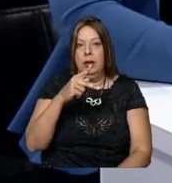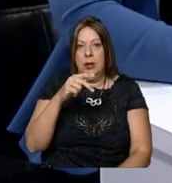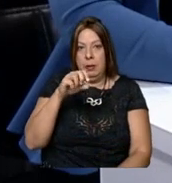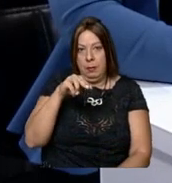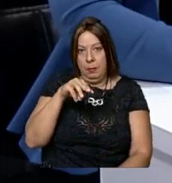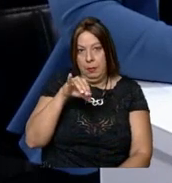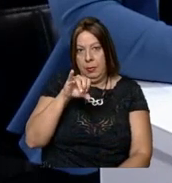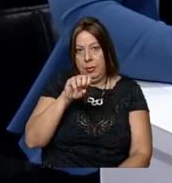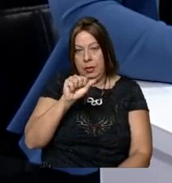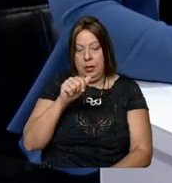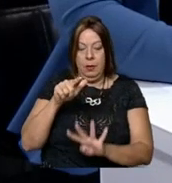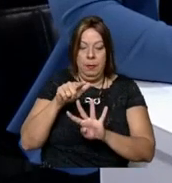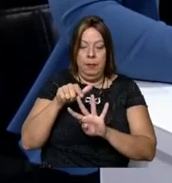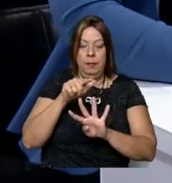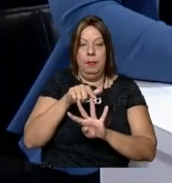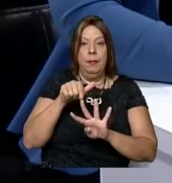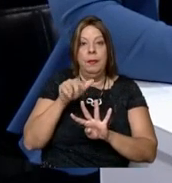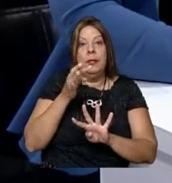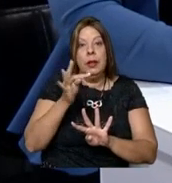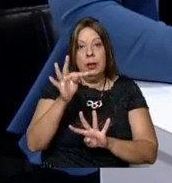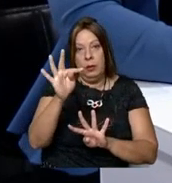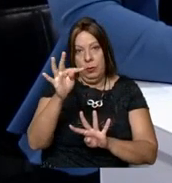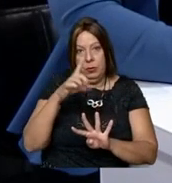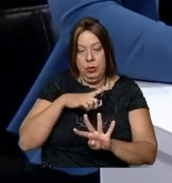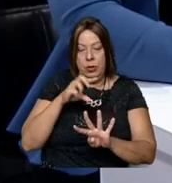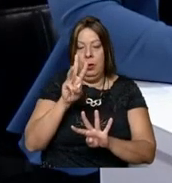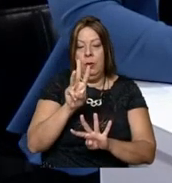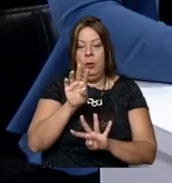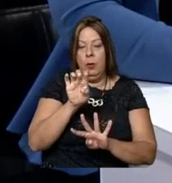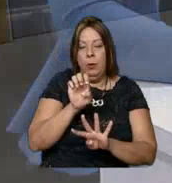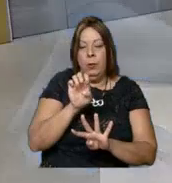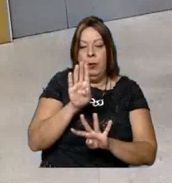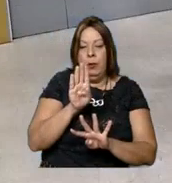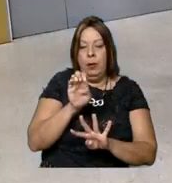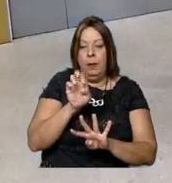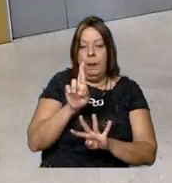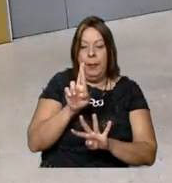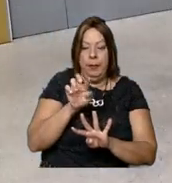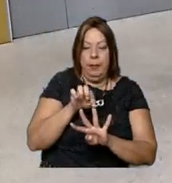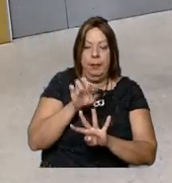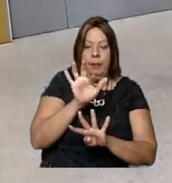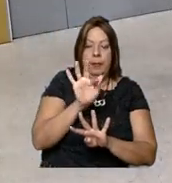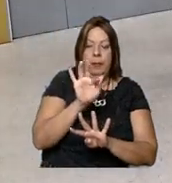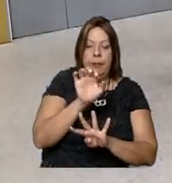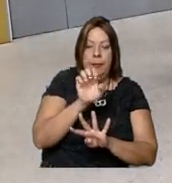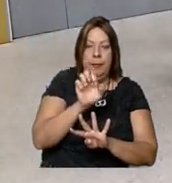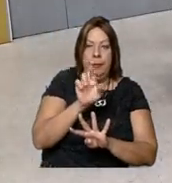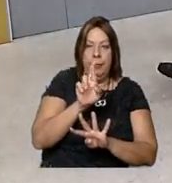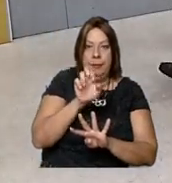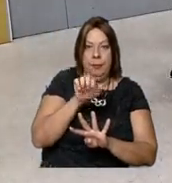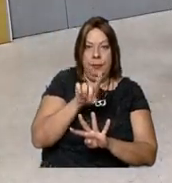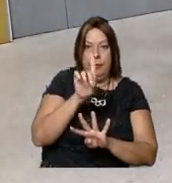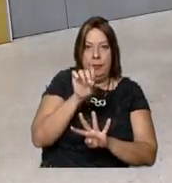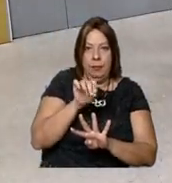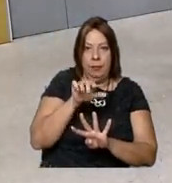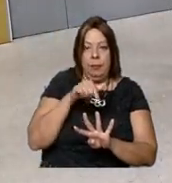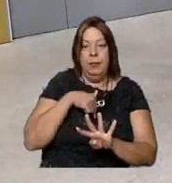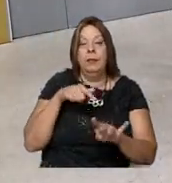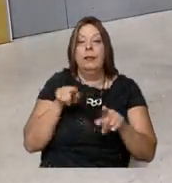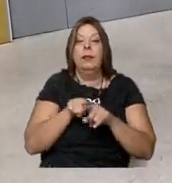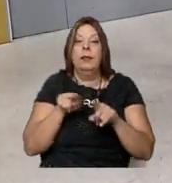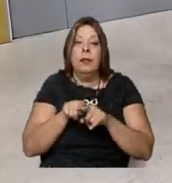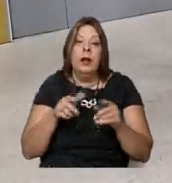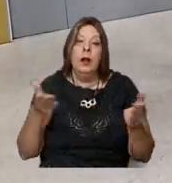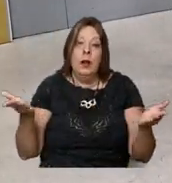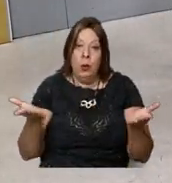para a equipe de TI, Elber e Fernando. Desejar bom dia também, Rogério. Para os nossos assistentes de estúdio, hoje teremos o apoio